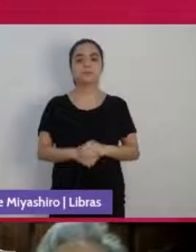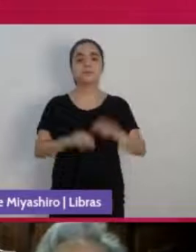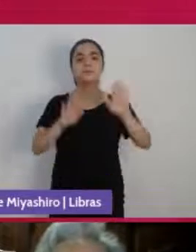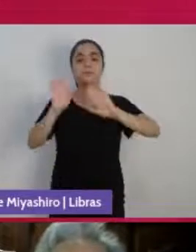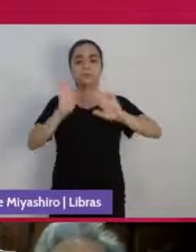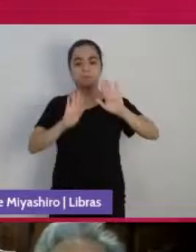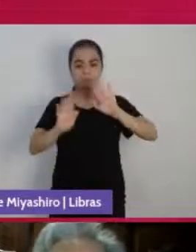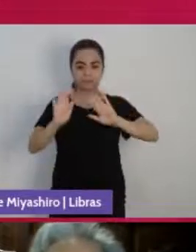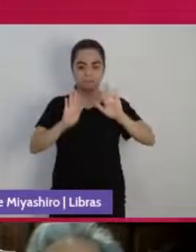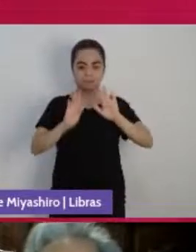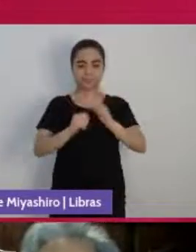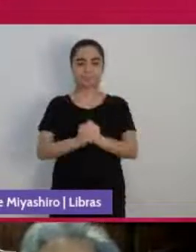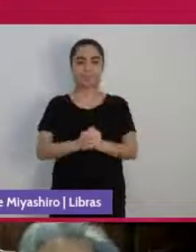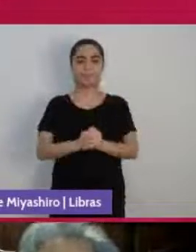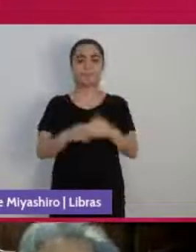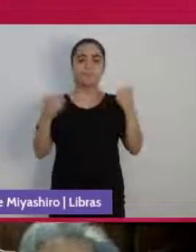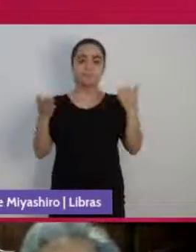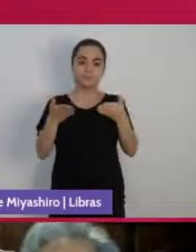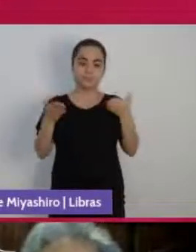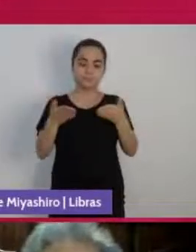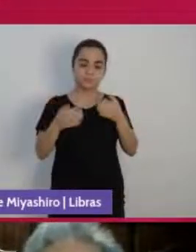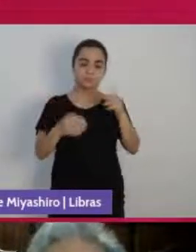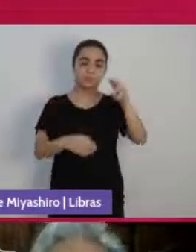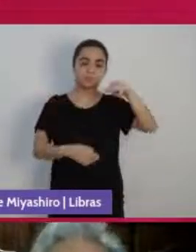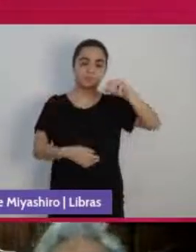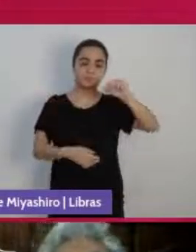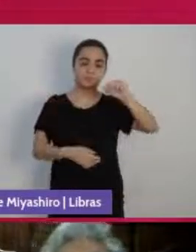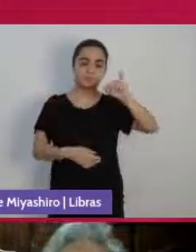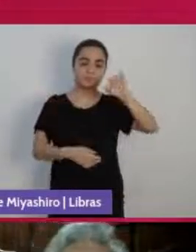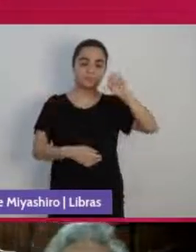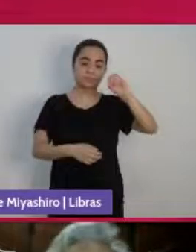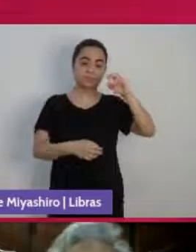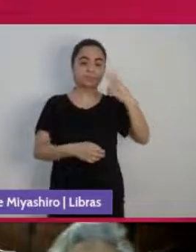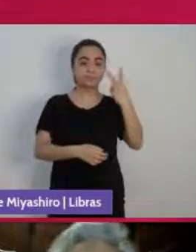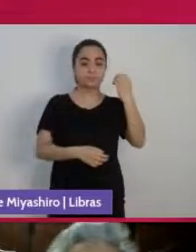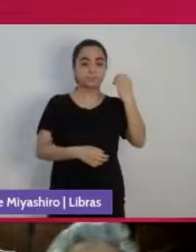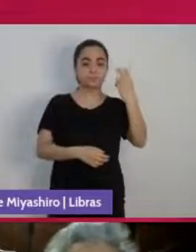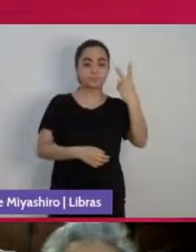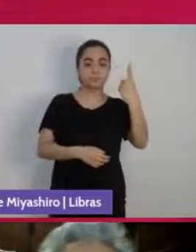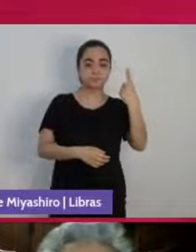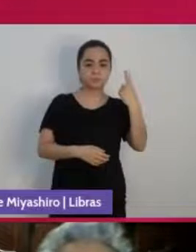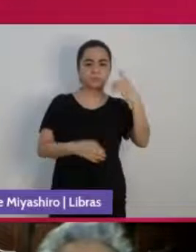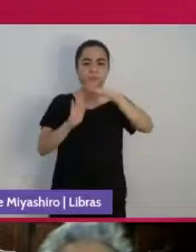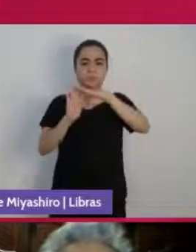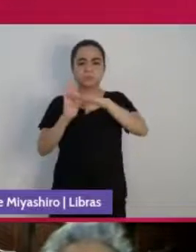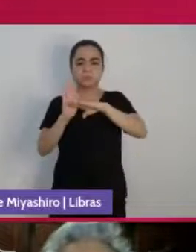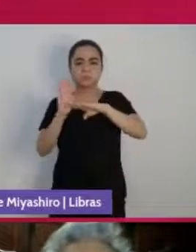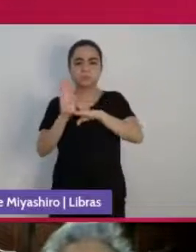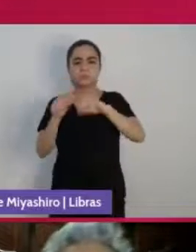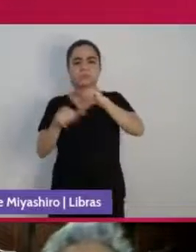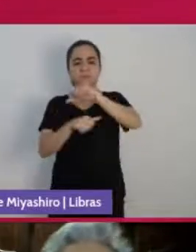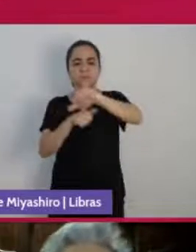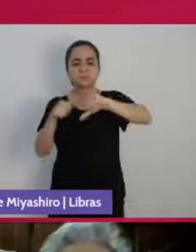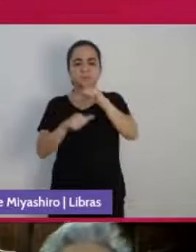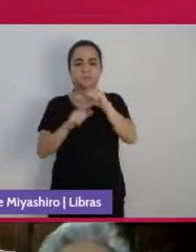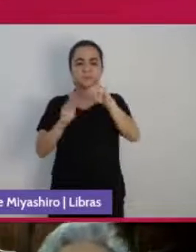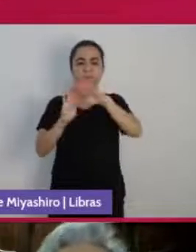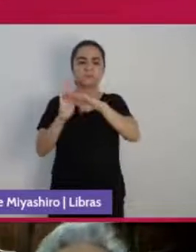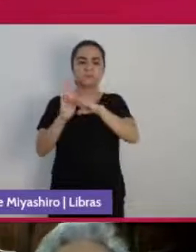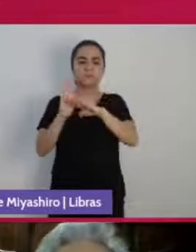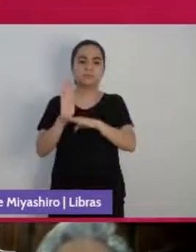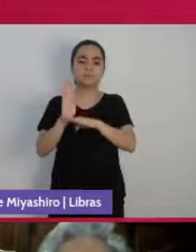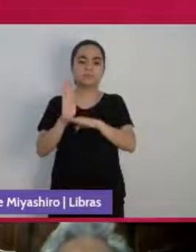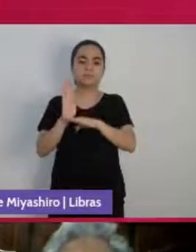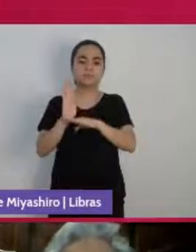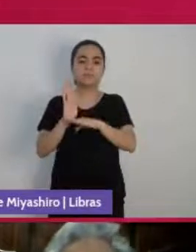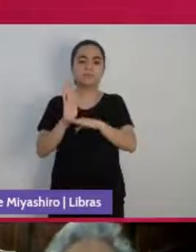que, agora em maio de 2021, eles reeditaram a instrução normativa de